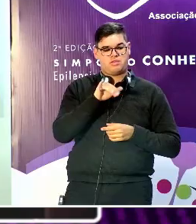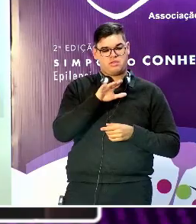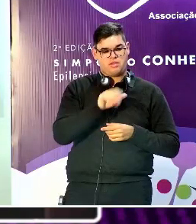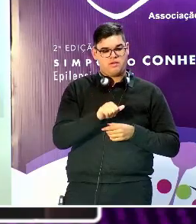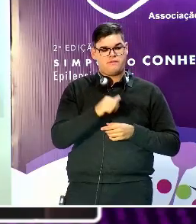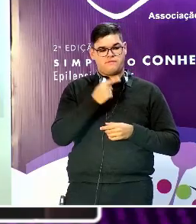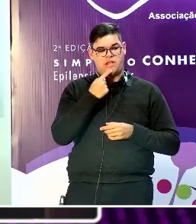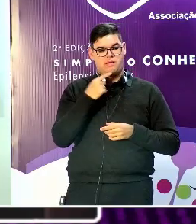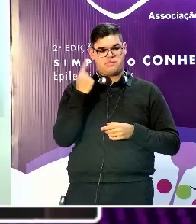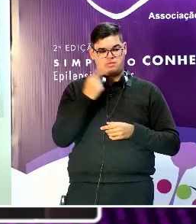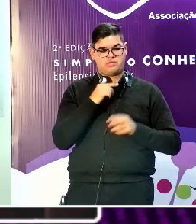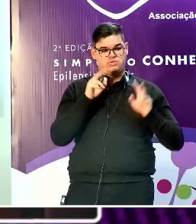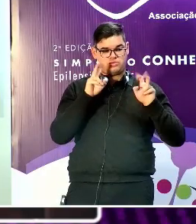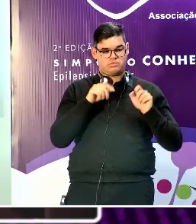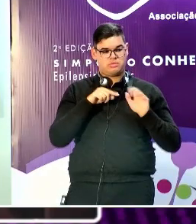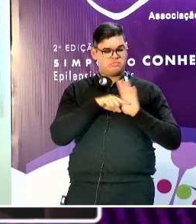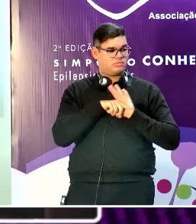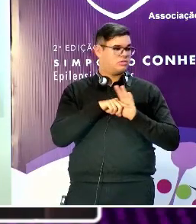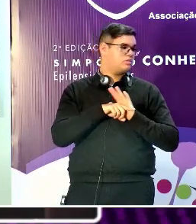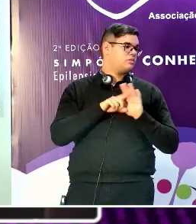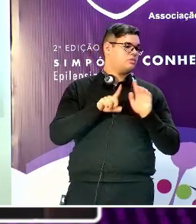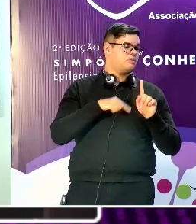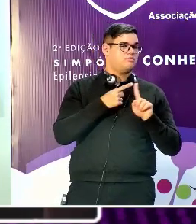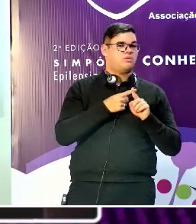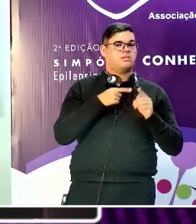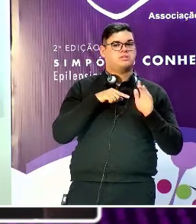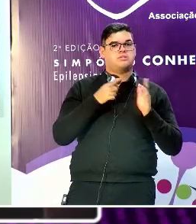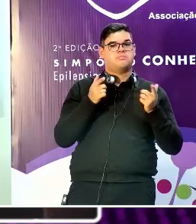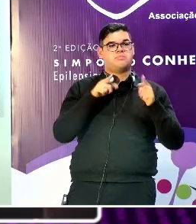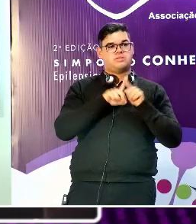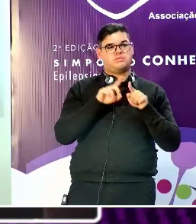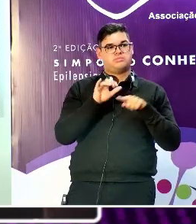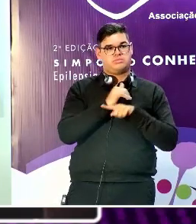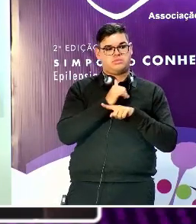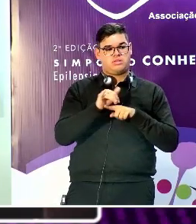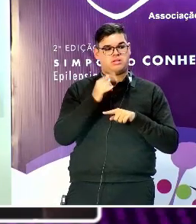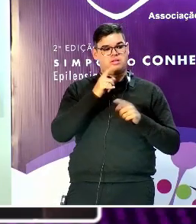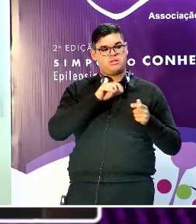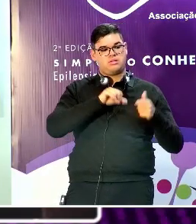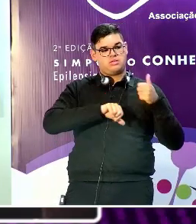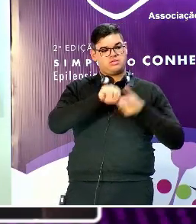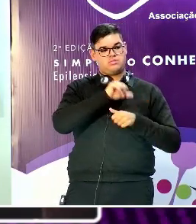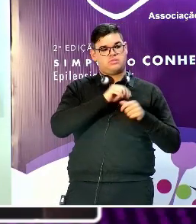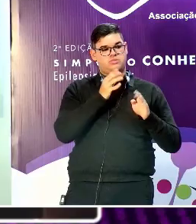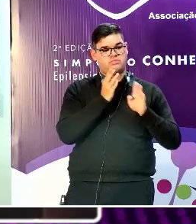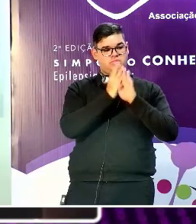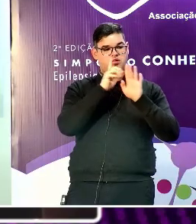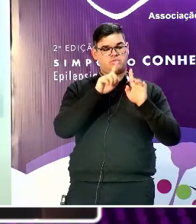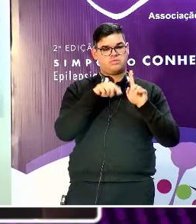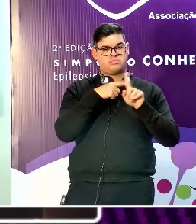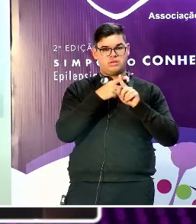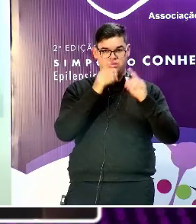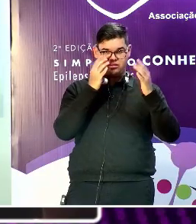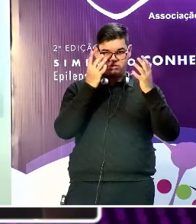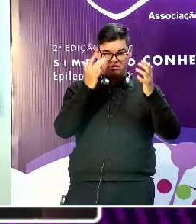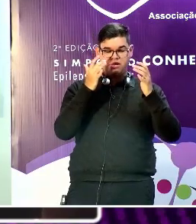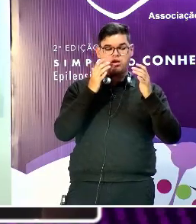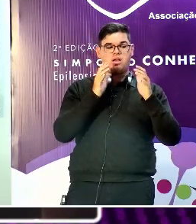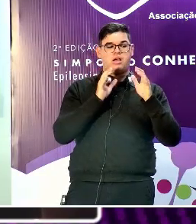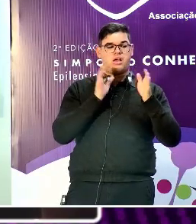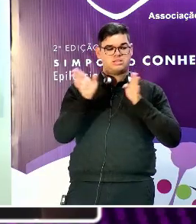para nós sobre pesquisa translacional e parcerias estratégicas, transformando descobertas em terapias acessíveis. Obrigado,